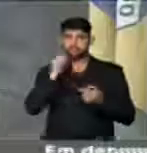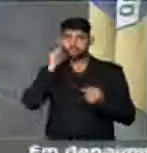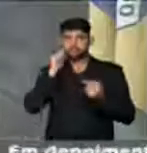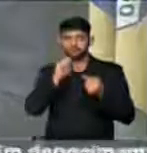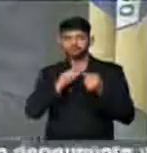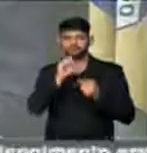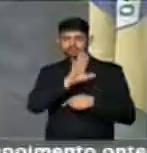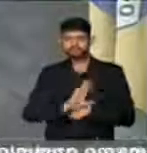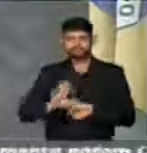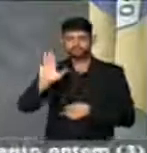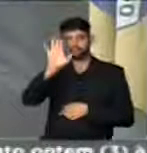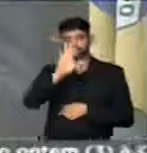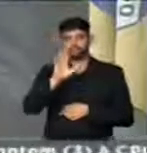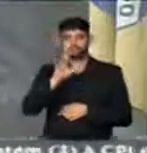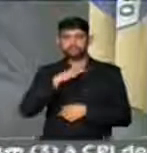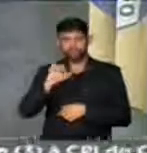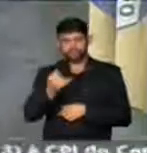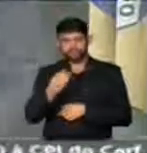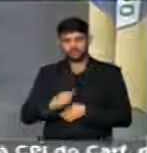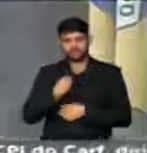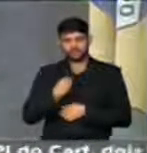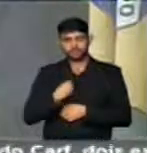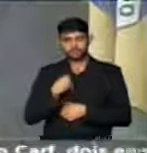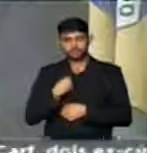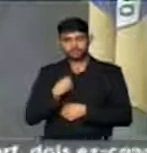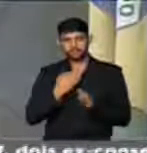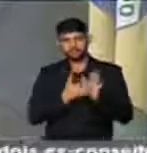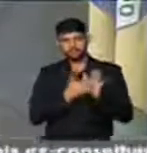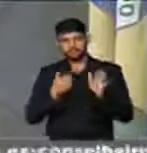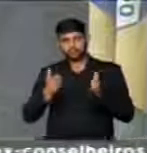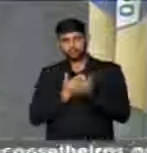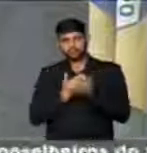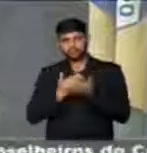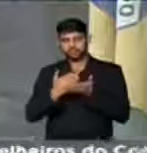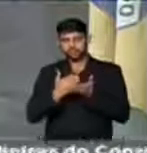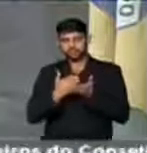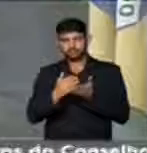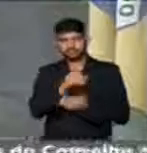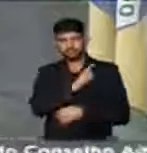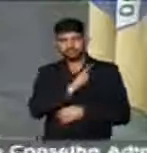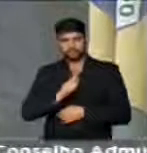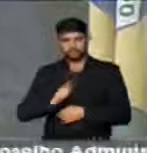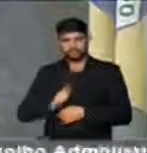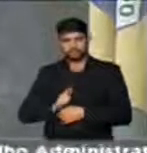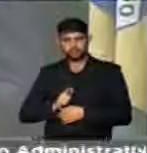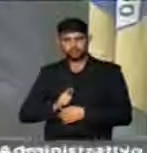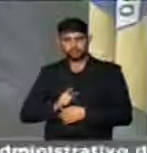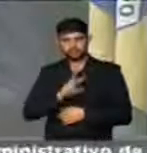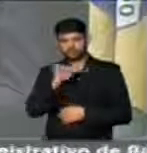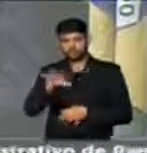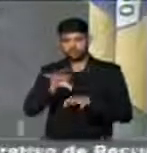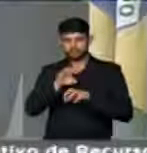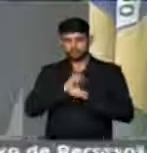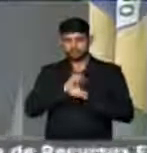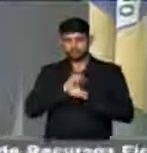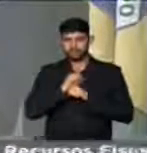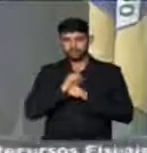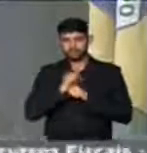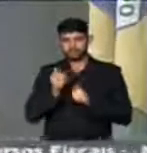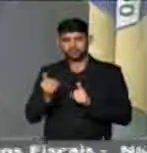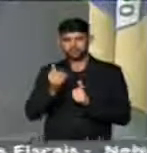entendimento nacional, aproveitando o período inaugural do governo que vai assumir transitoriamente